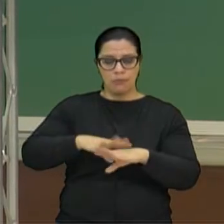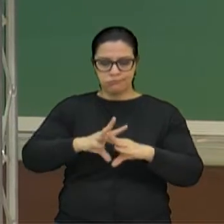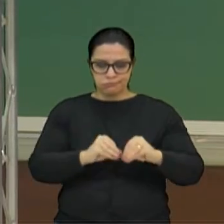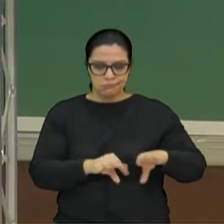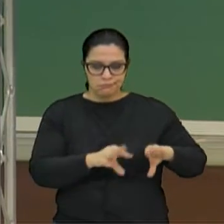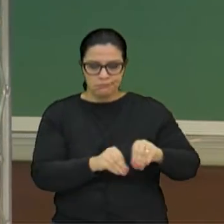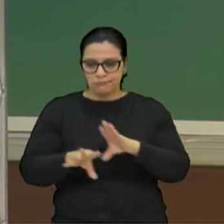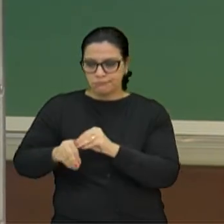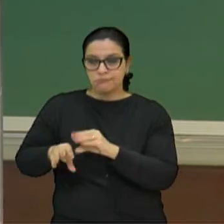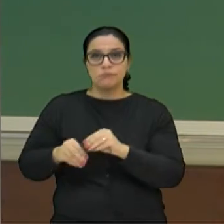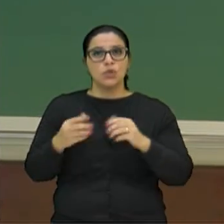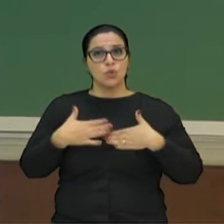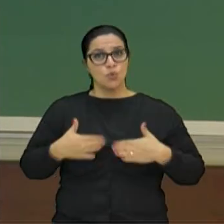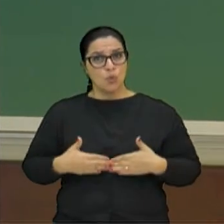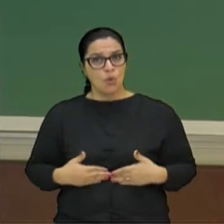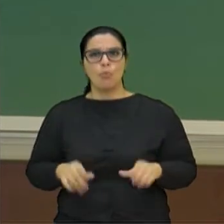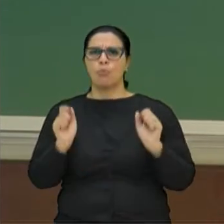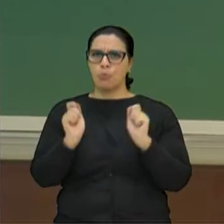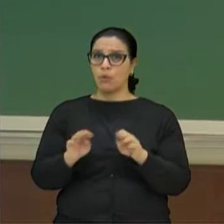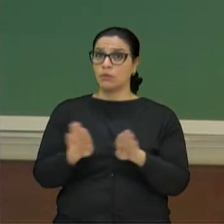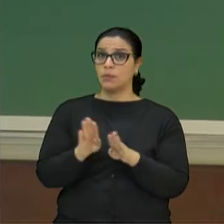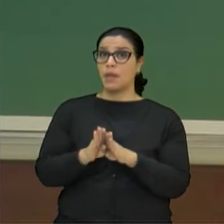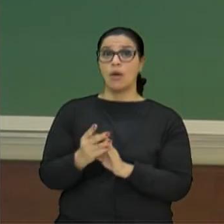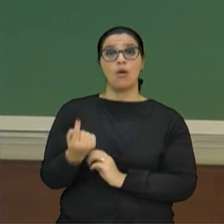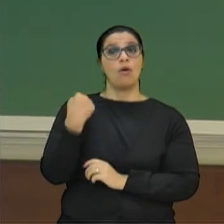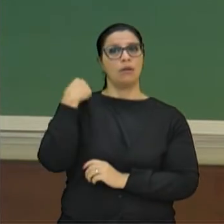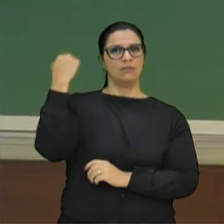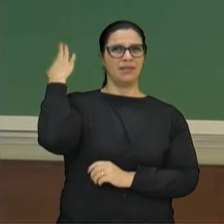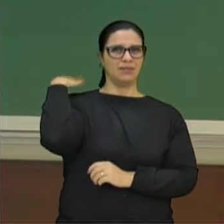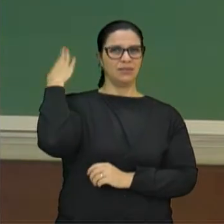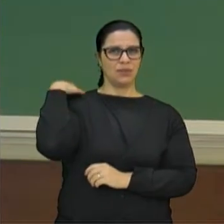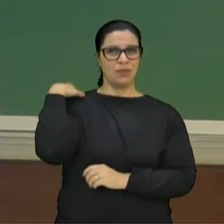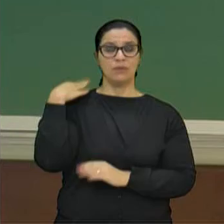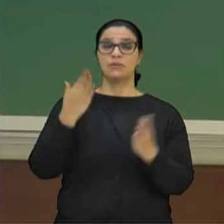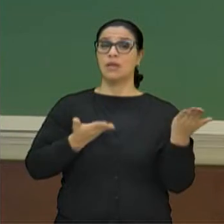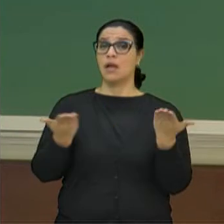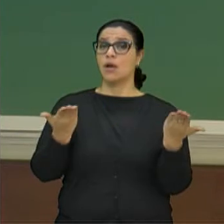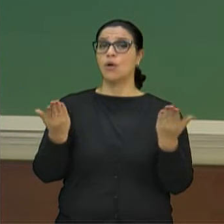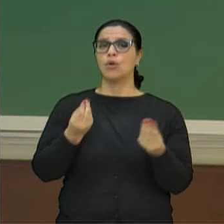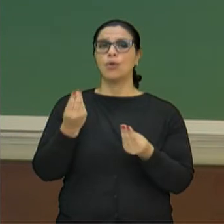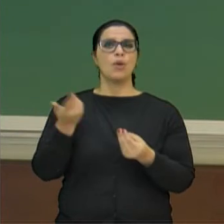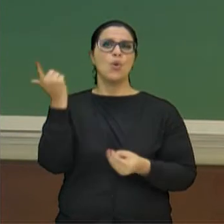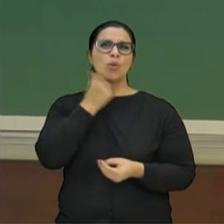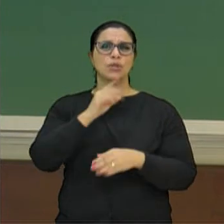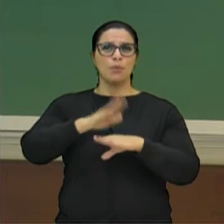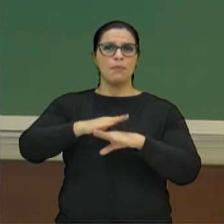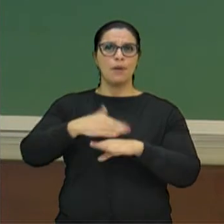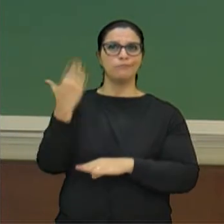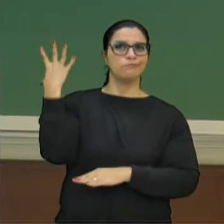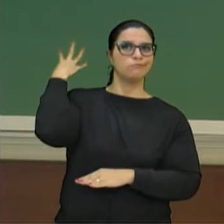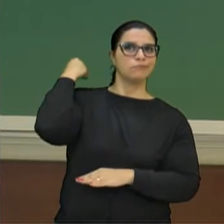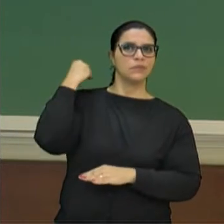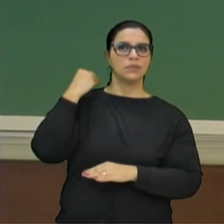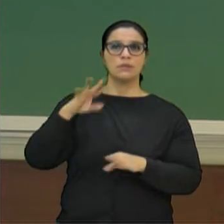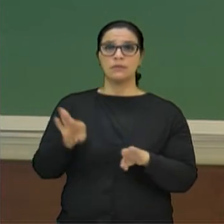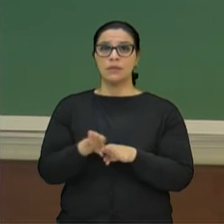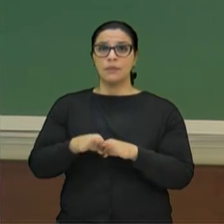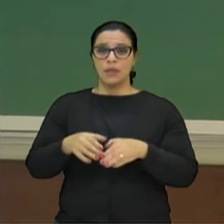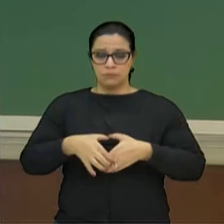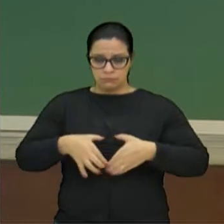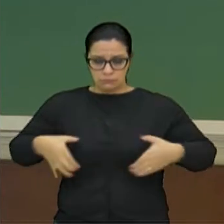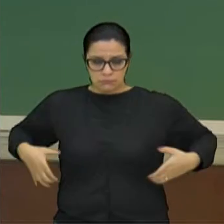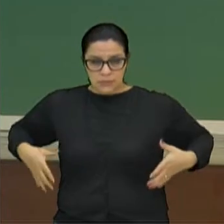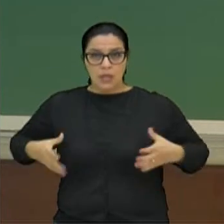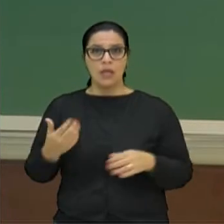para fazer essa automassagem. Caso as costas ali, que eu não consiga, região da lombar,